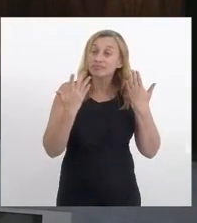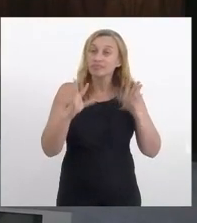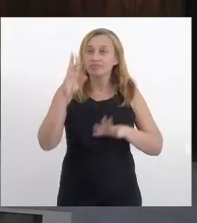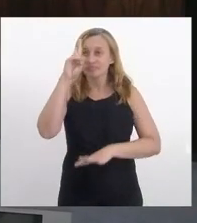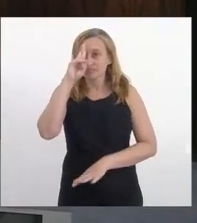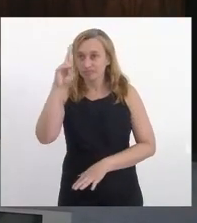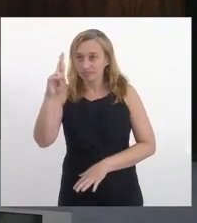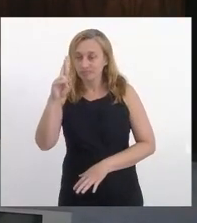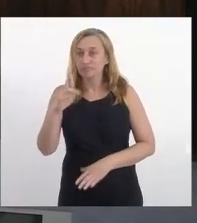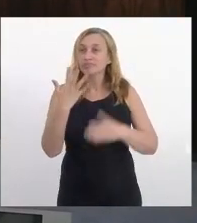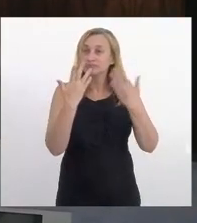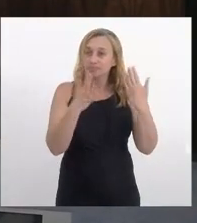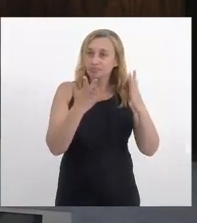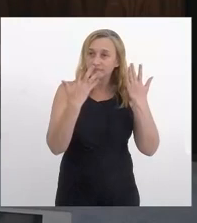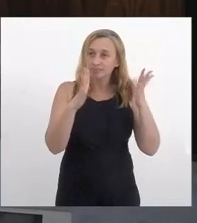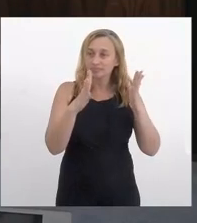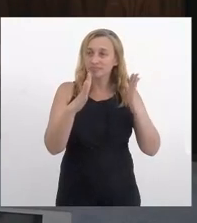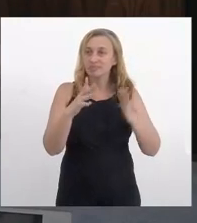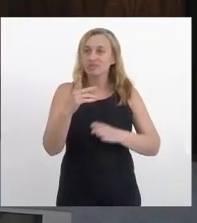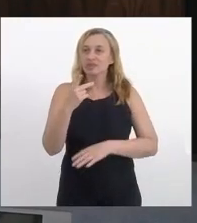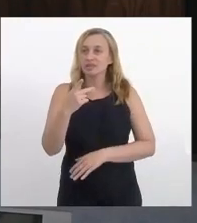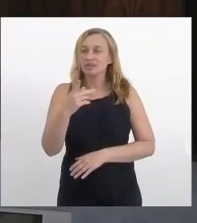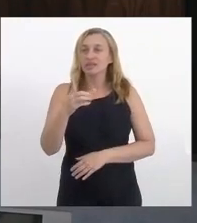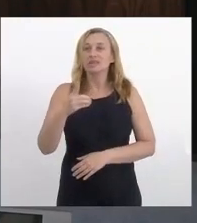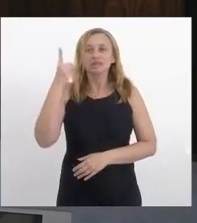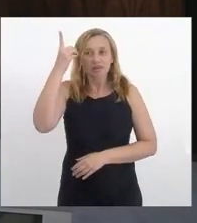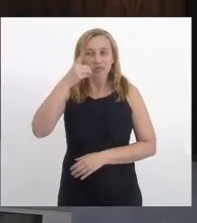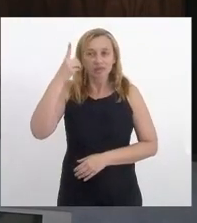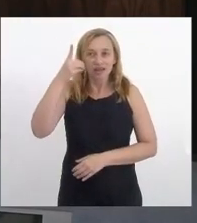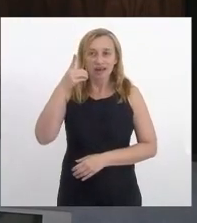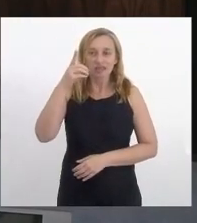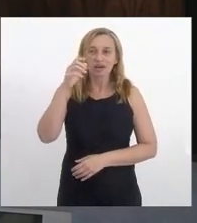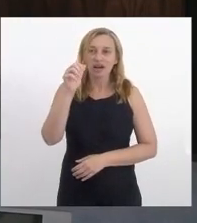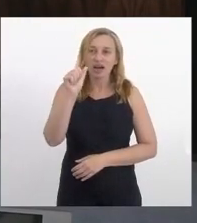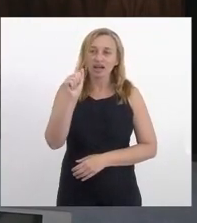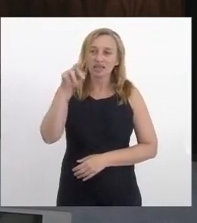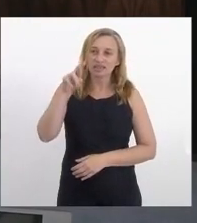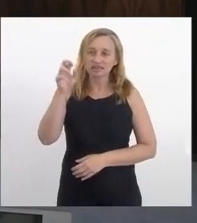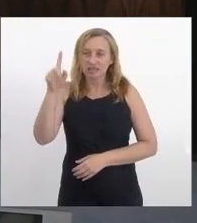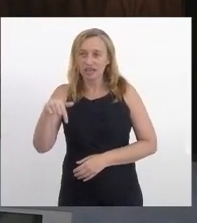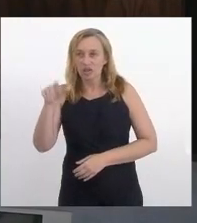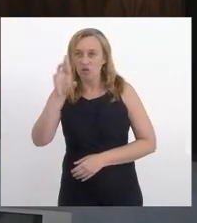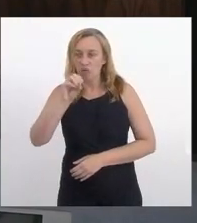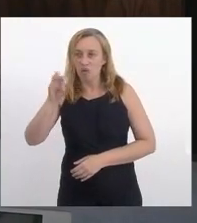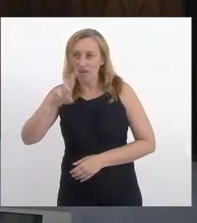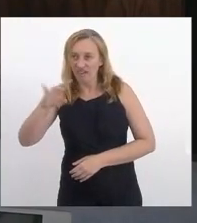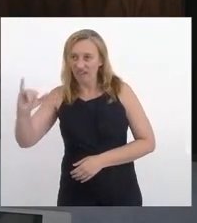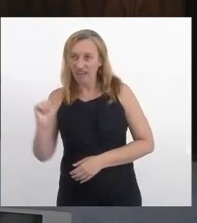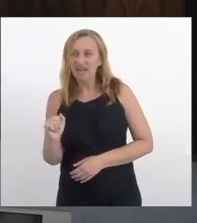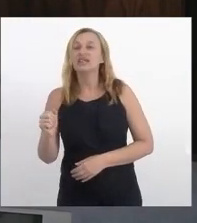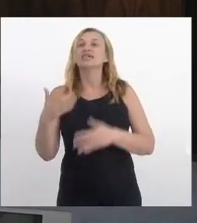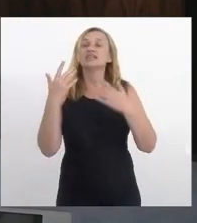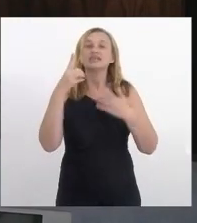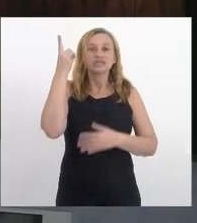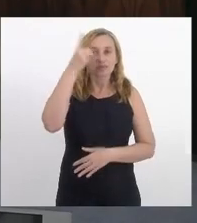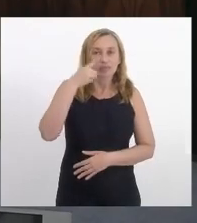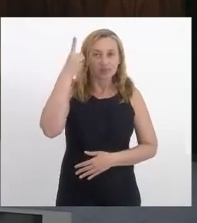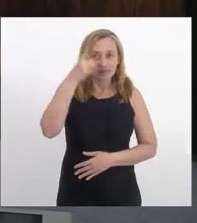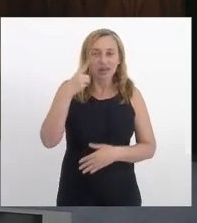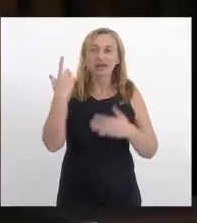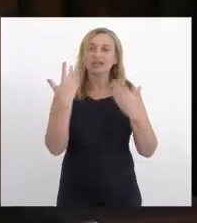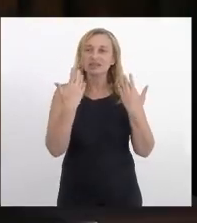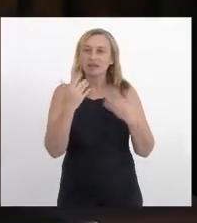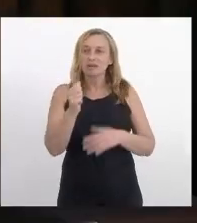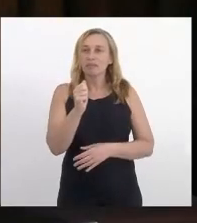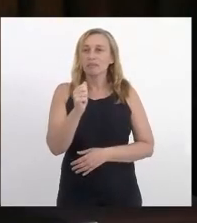Excelência, cumprimentar o seu xará, deputado André Correia, cumprimentar a deputada